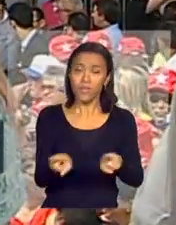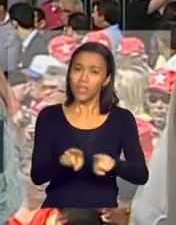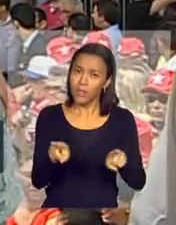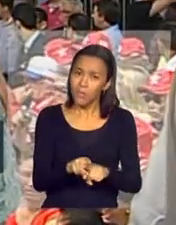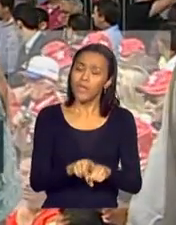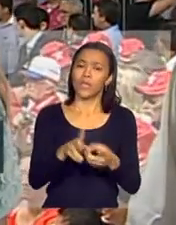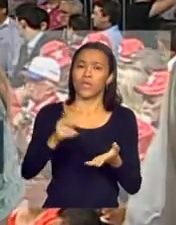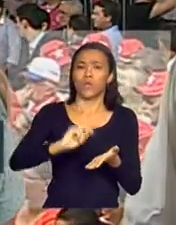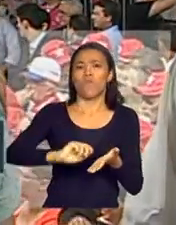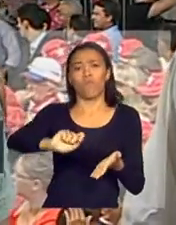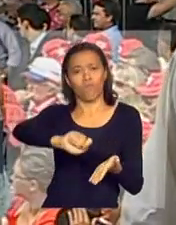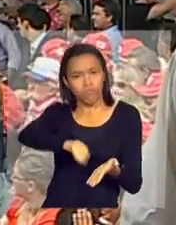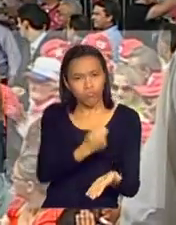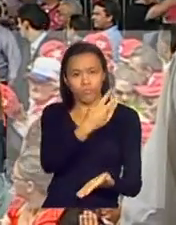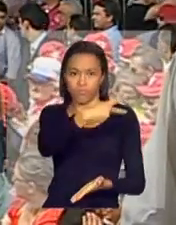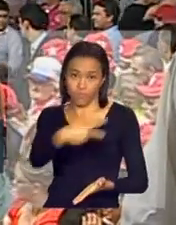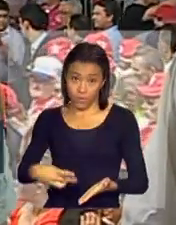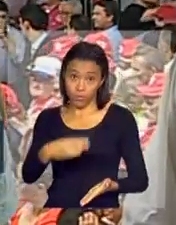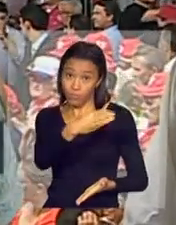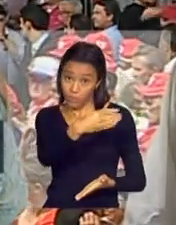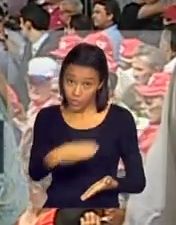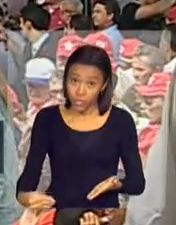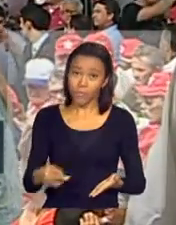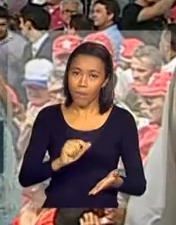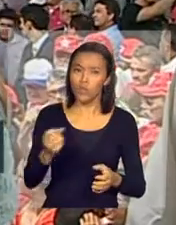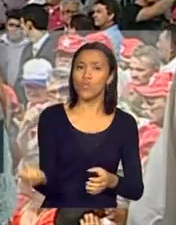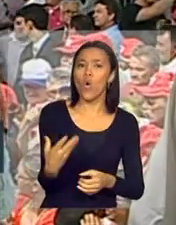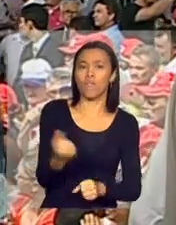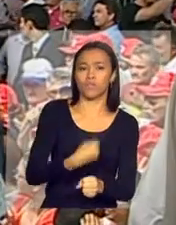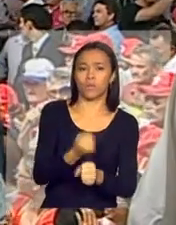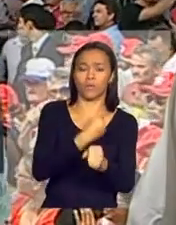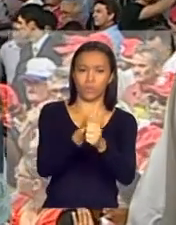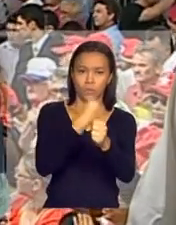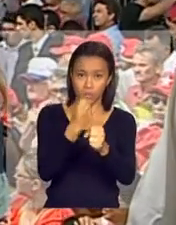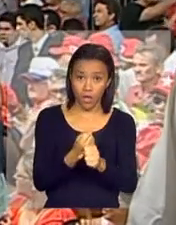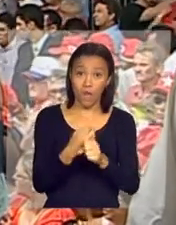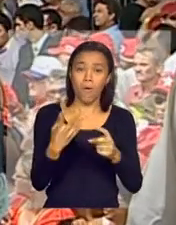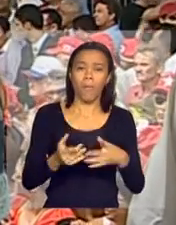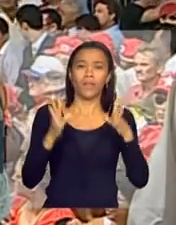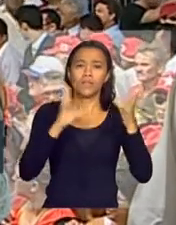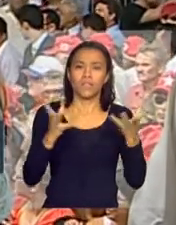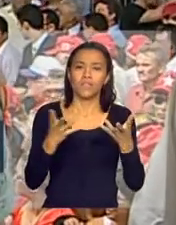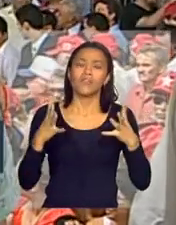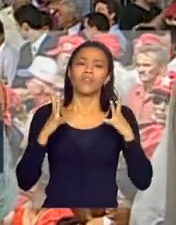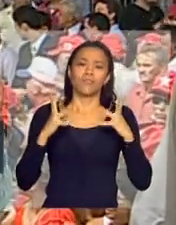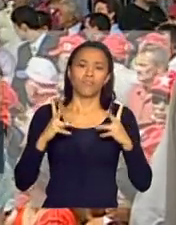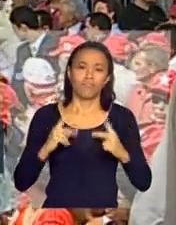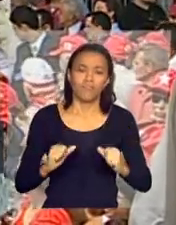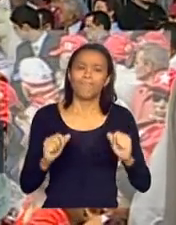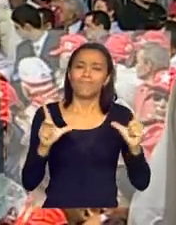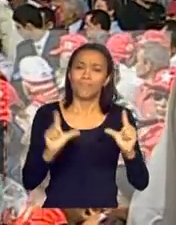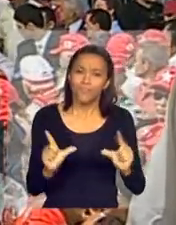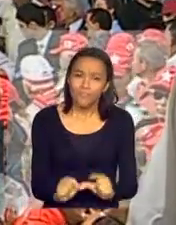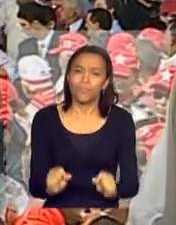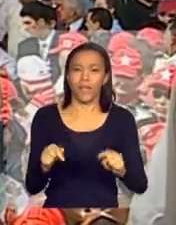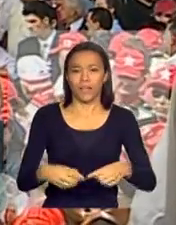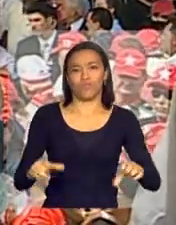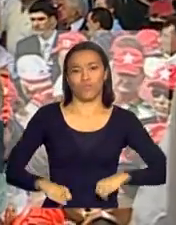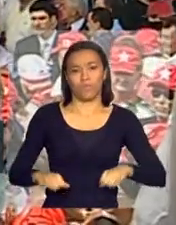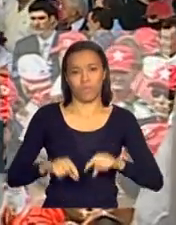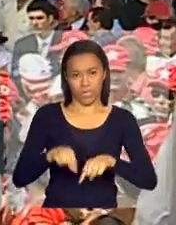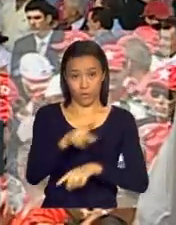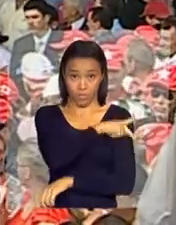ministro vai assinar ordens de serviço para a construção de novas obras para suavizar o efeito da estiagem, da seca aqui na região do